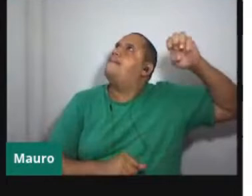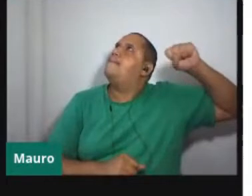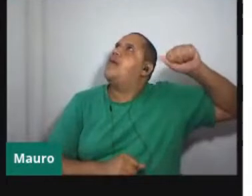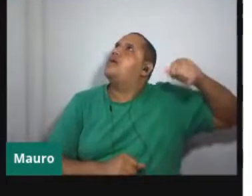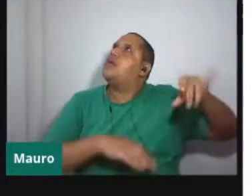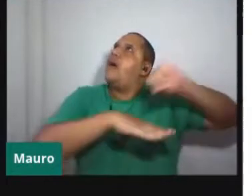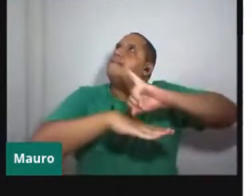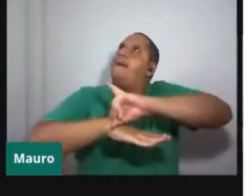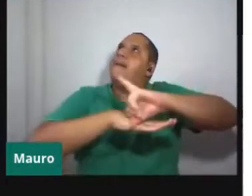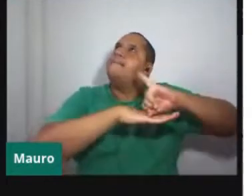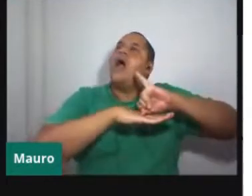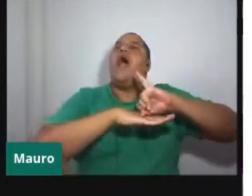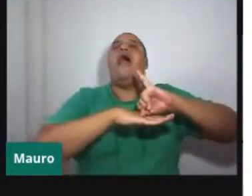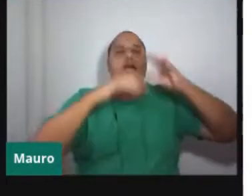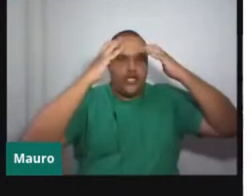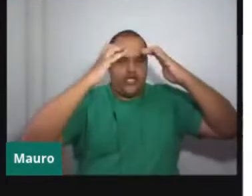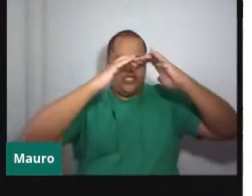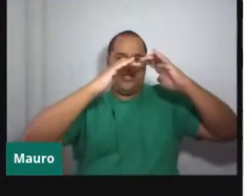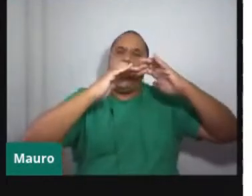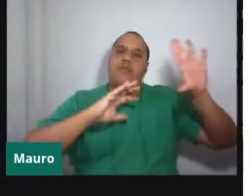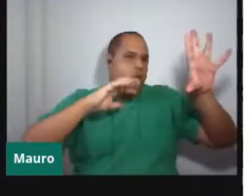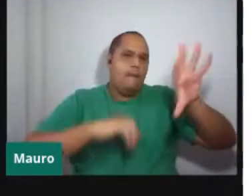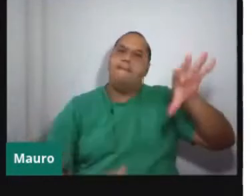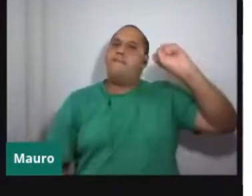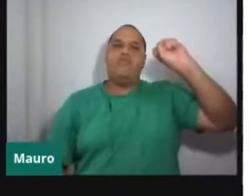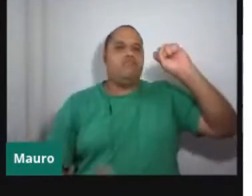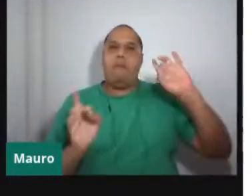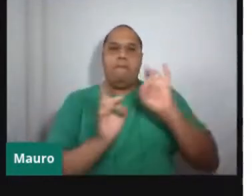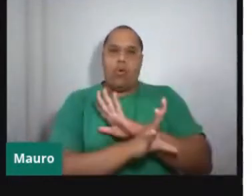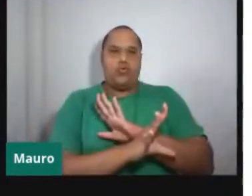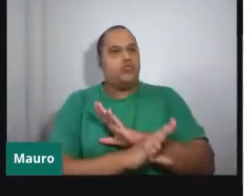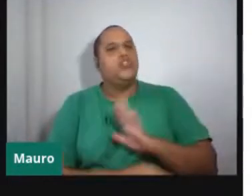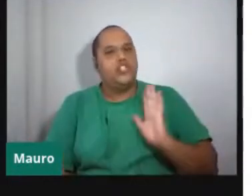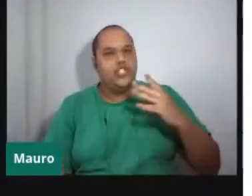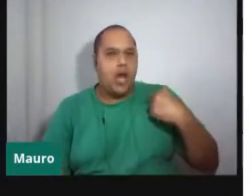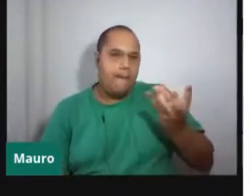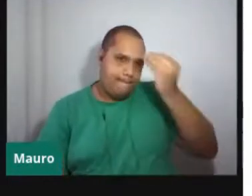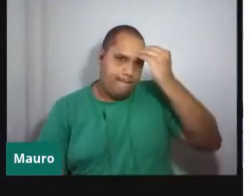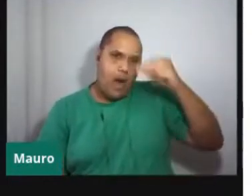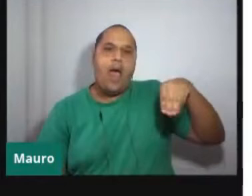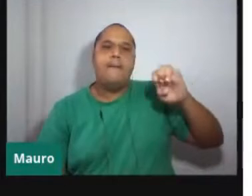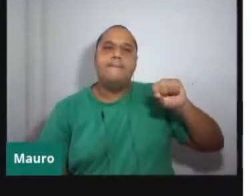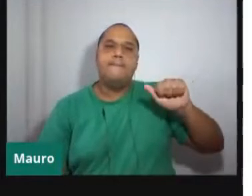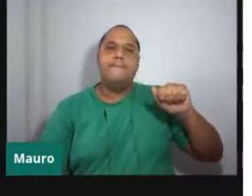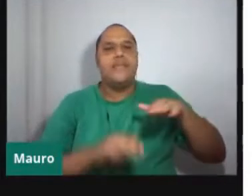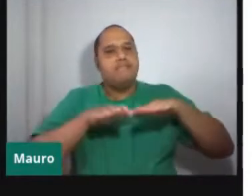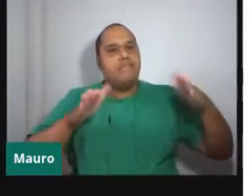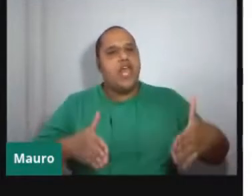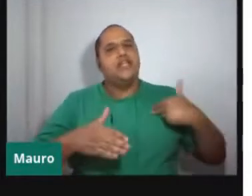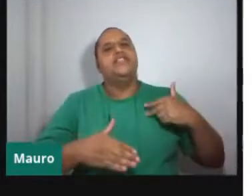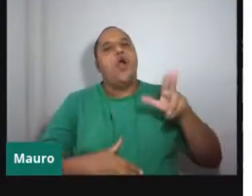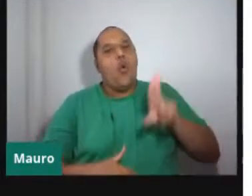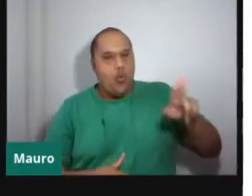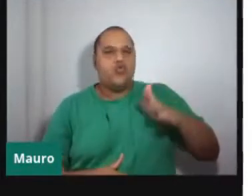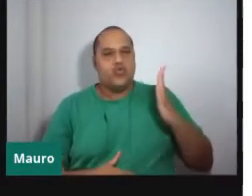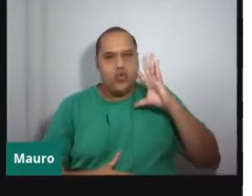que serve, que o nosso cérebro, já desde criança, vai aprendendo que aquilo é uma mesa e que para que aquilo serve, certo?